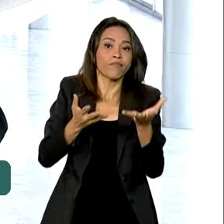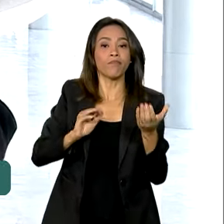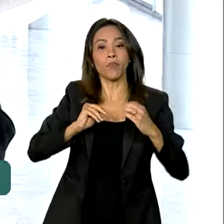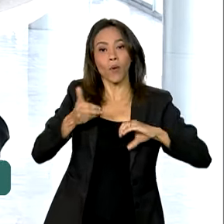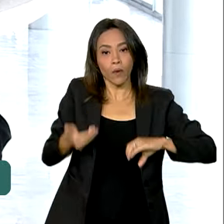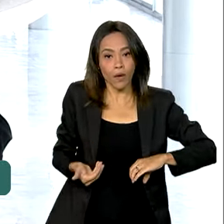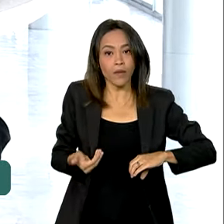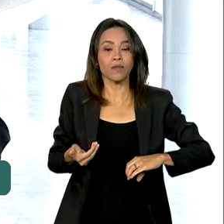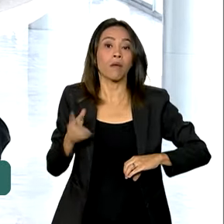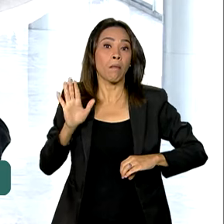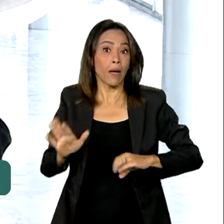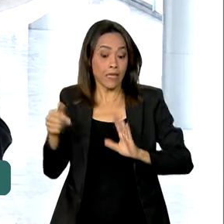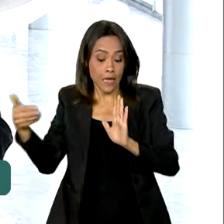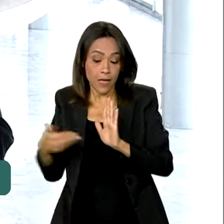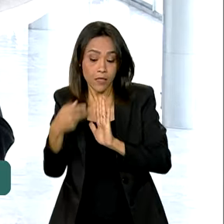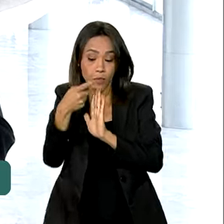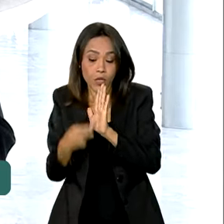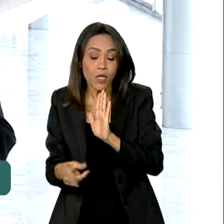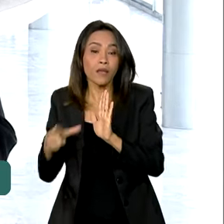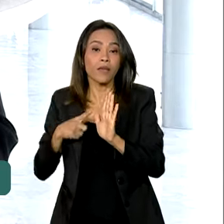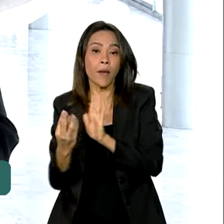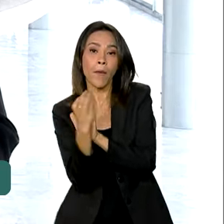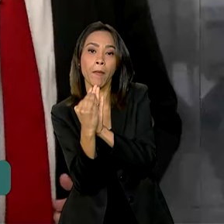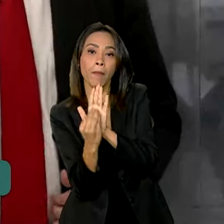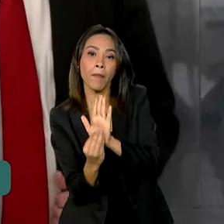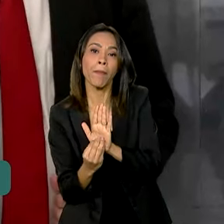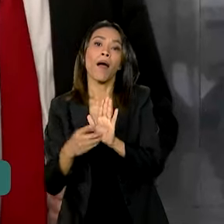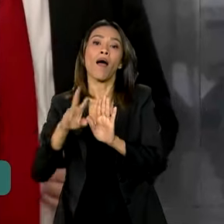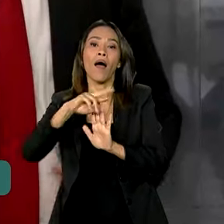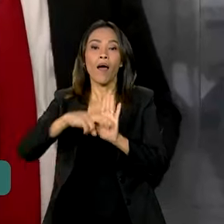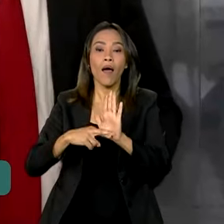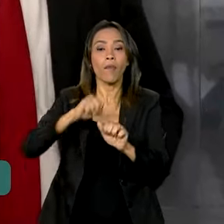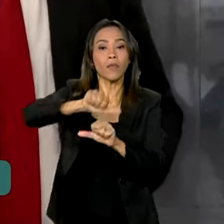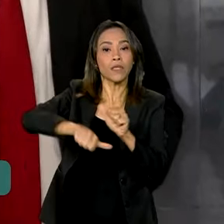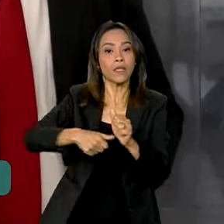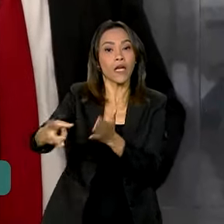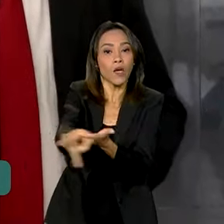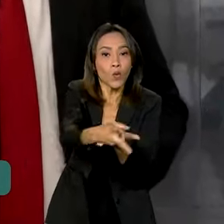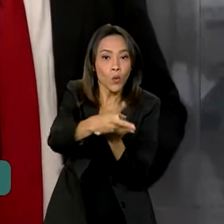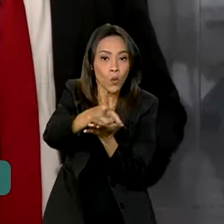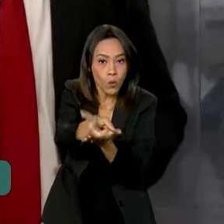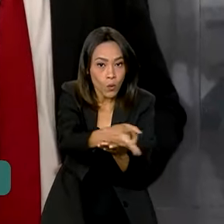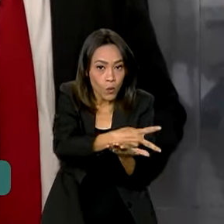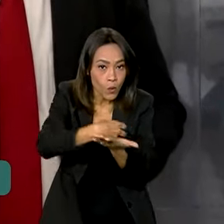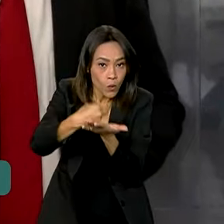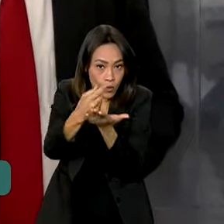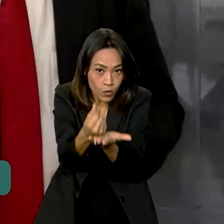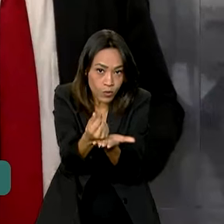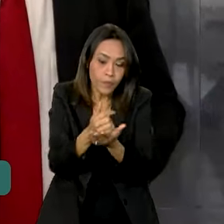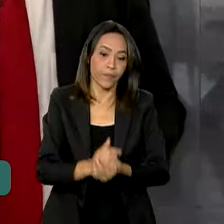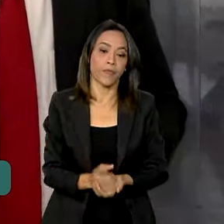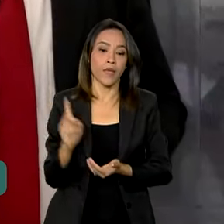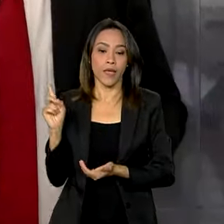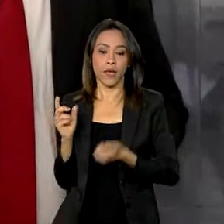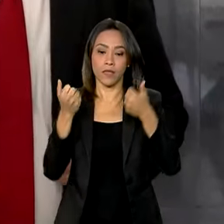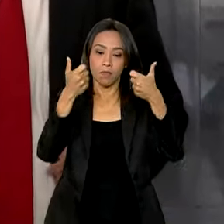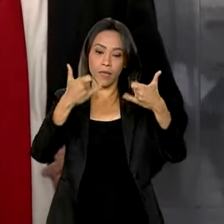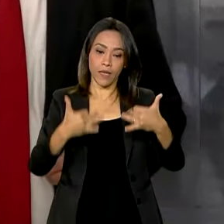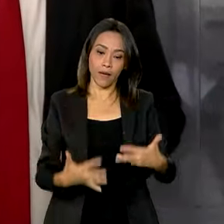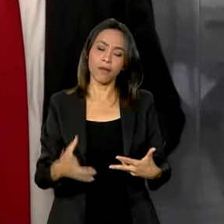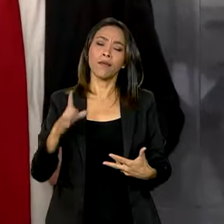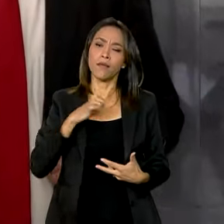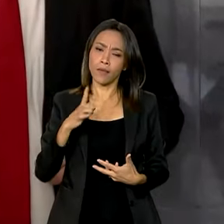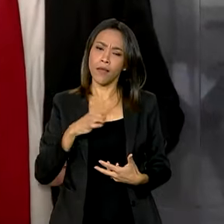Nacional, mais um projeto que compõe a reforma tributária. O governo vai trabalhar e acreditamos que existe essa disposição na Câmara